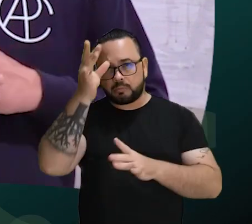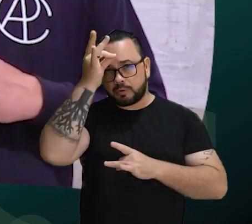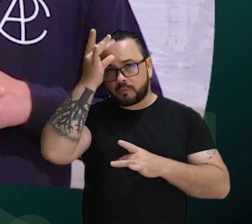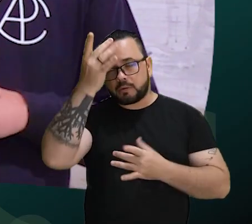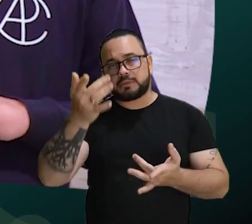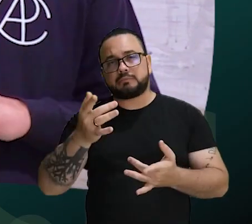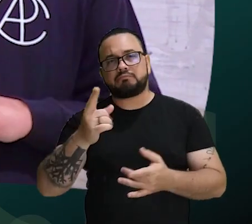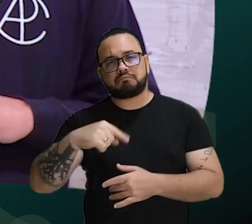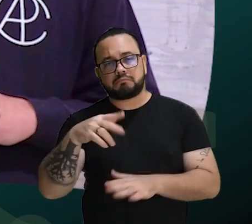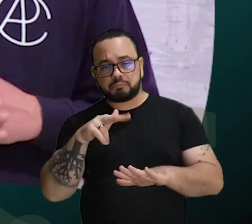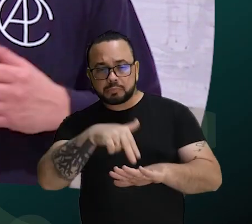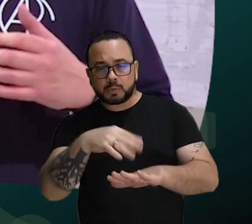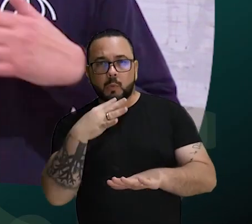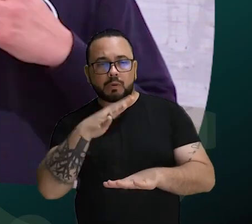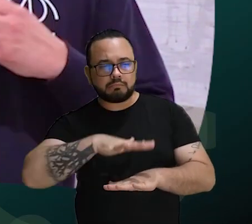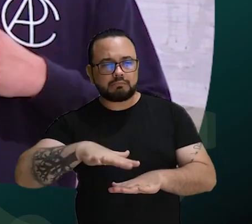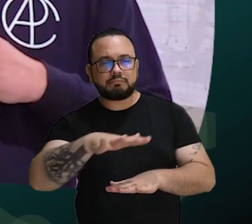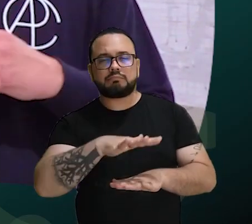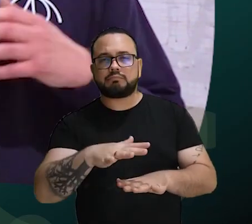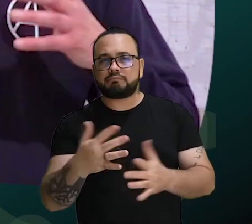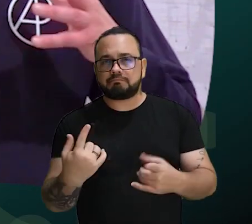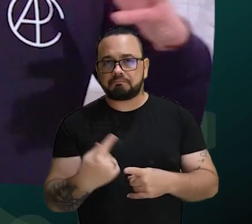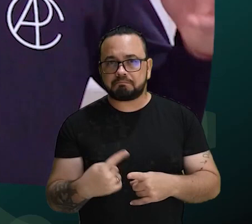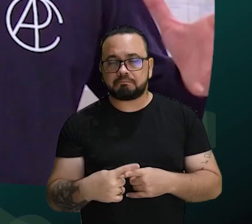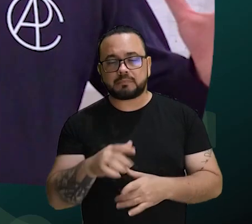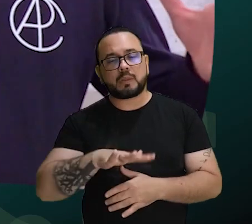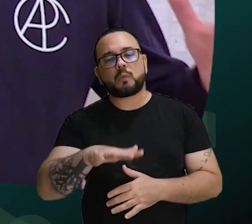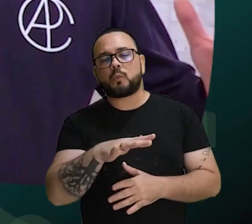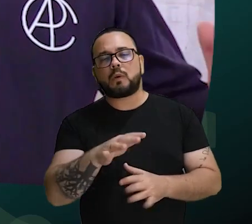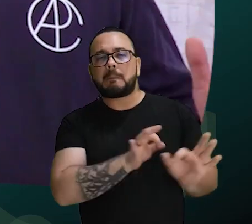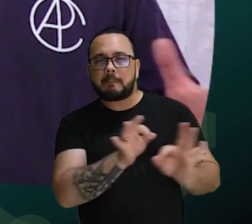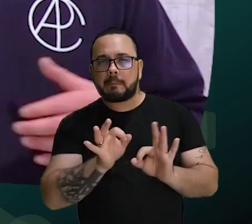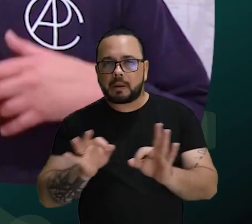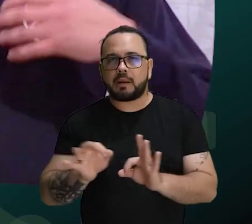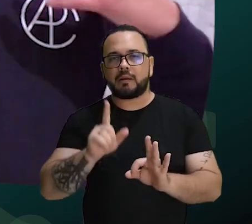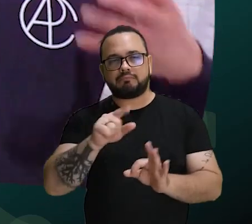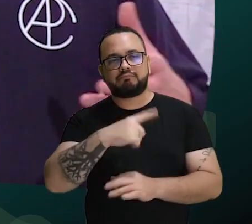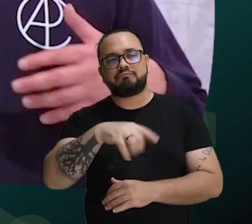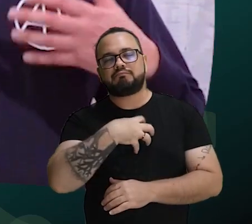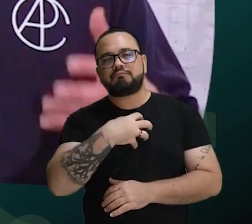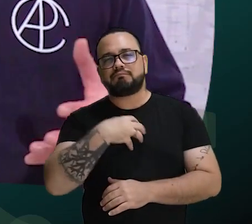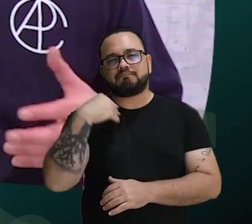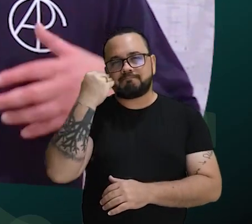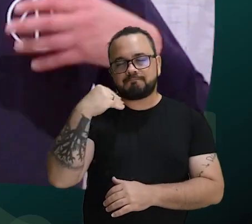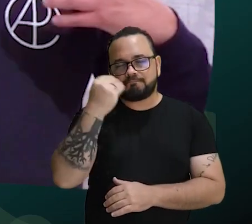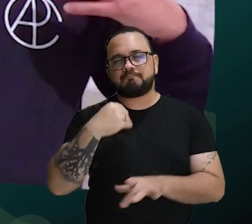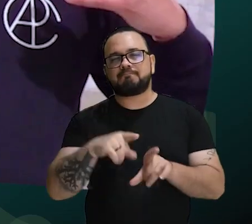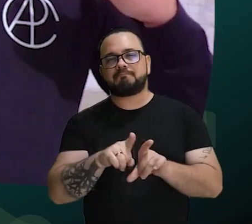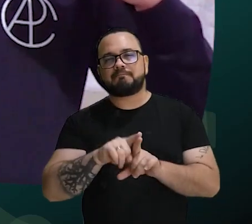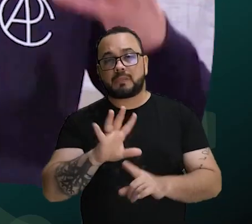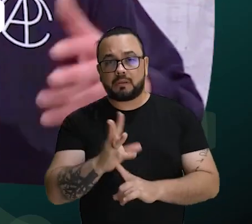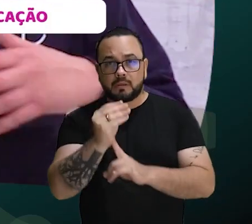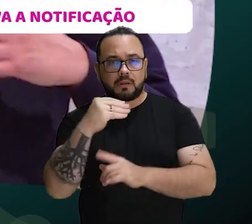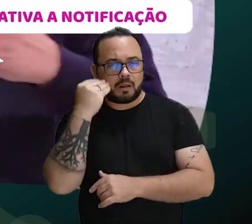que venha conhecer o espaço, porque esse espaço foi feito para isso, foi feito para as pessoas experimentarem, para os